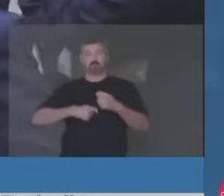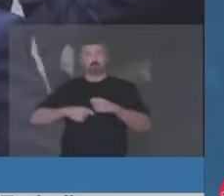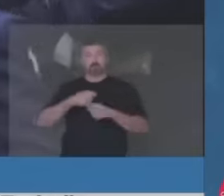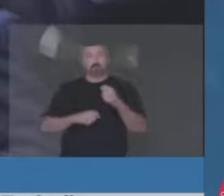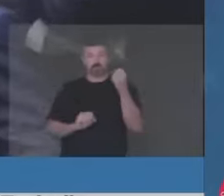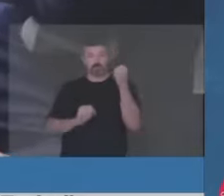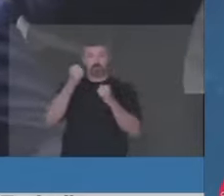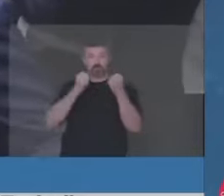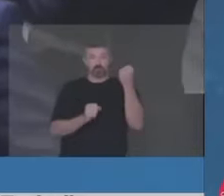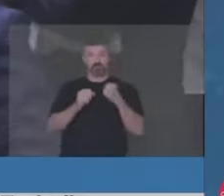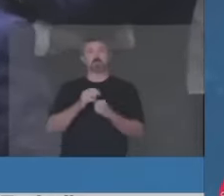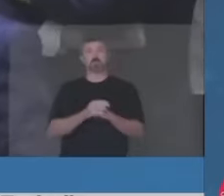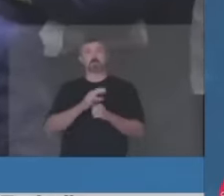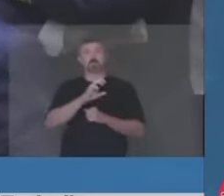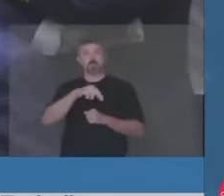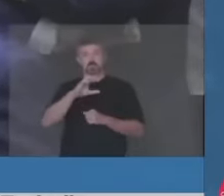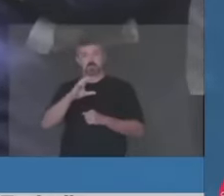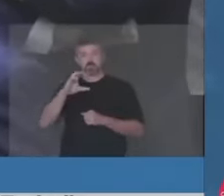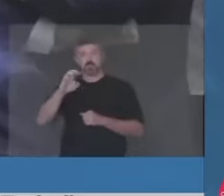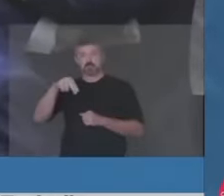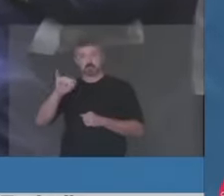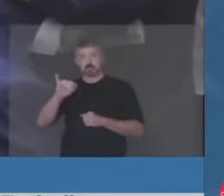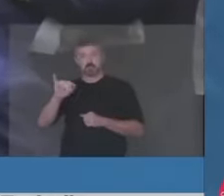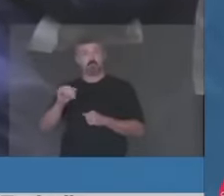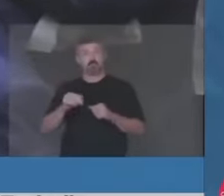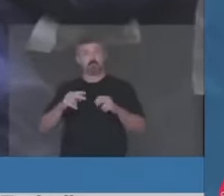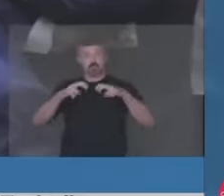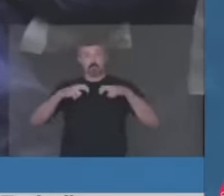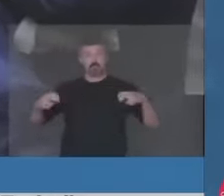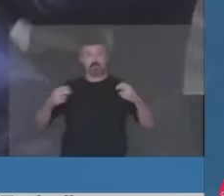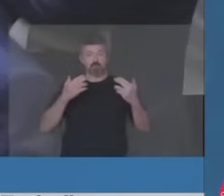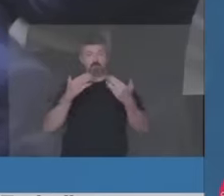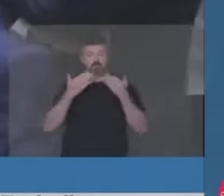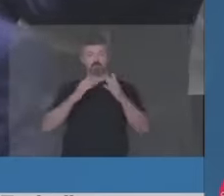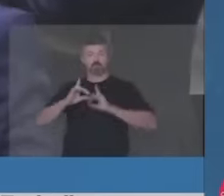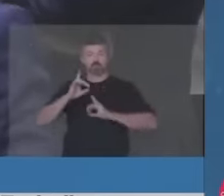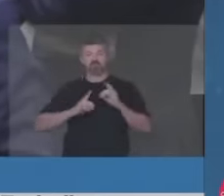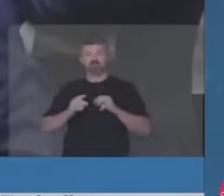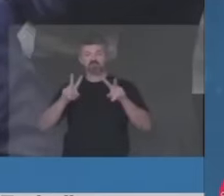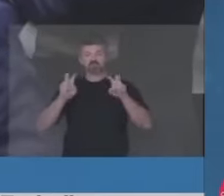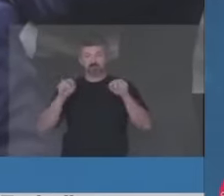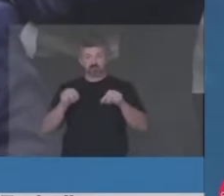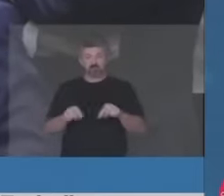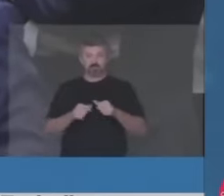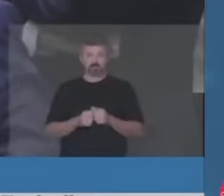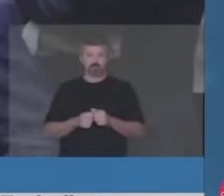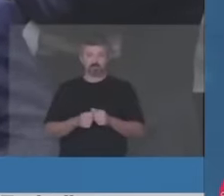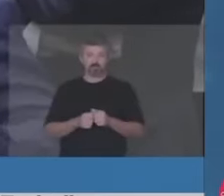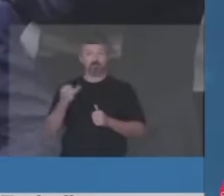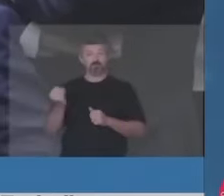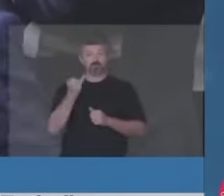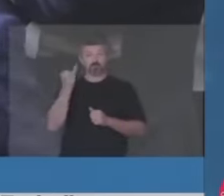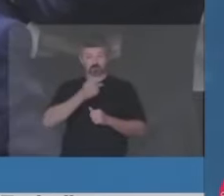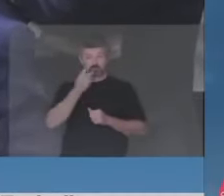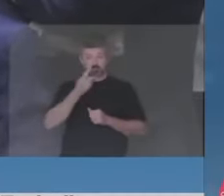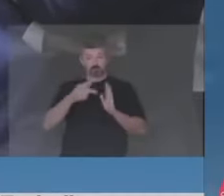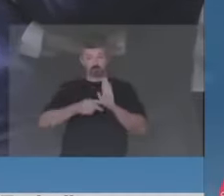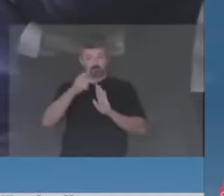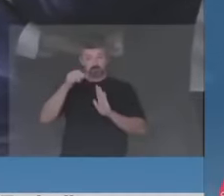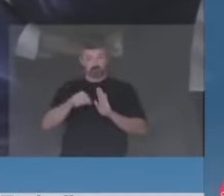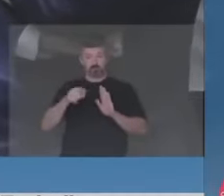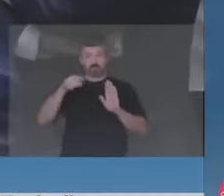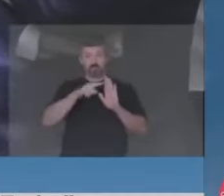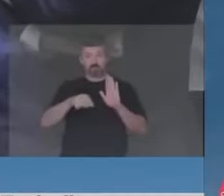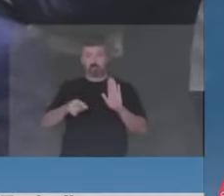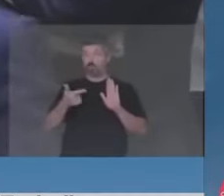da Indústria, outras entidades, para justamente abrir uma mesa de conversa, de diálogo sobre essa questão. É importante dizer que essa portaria revoga